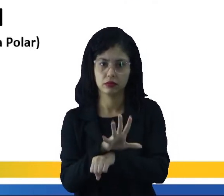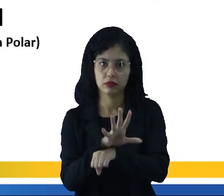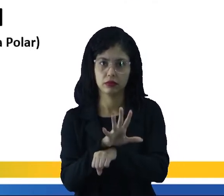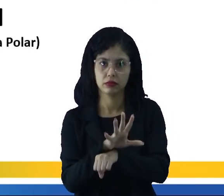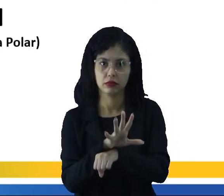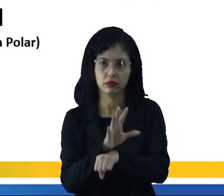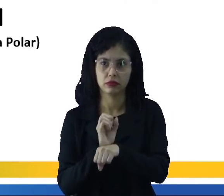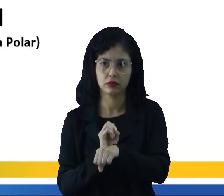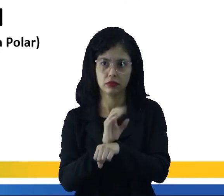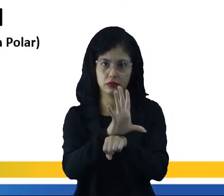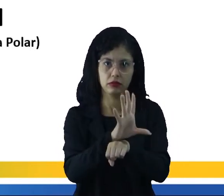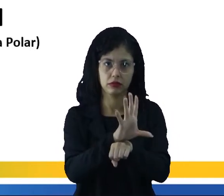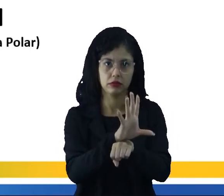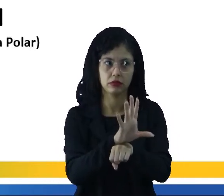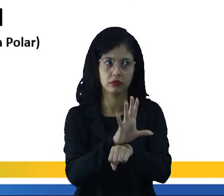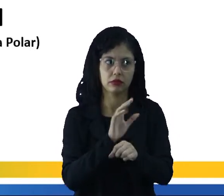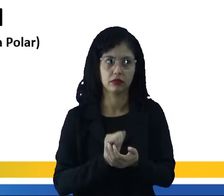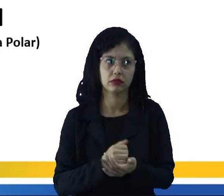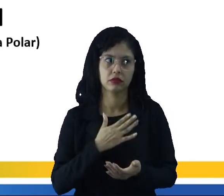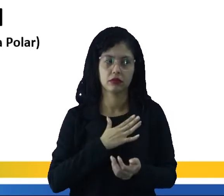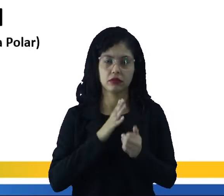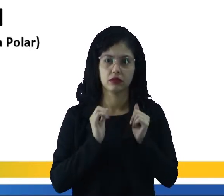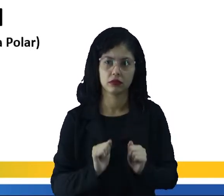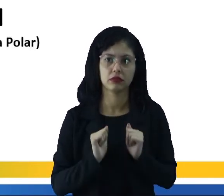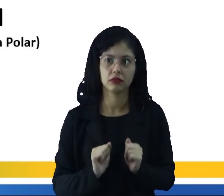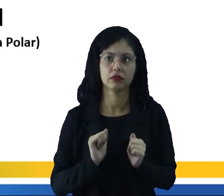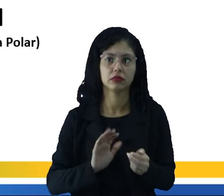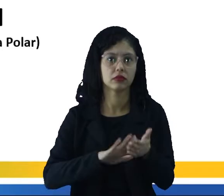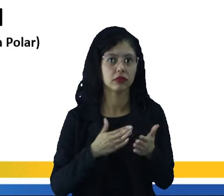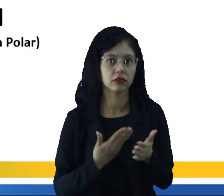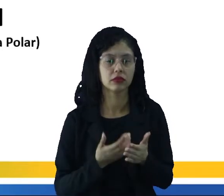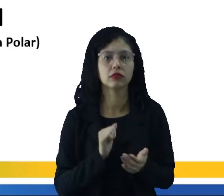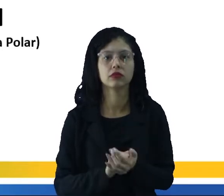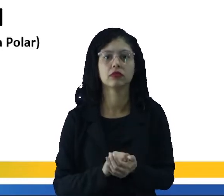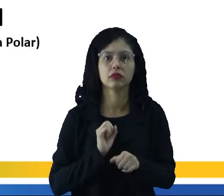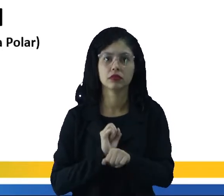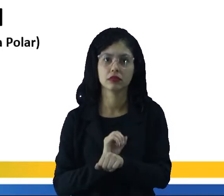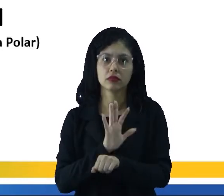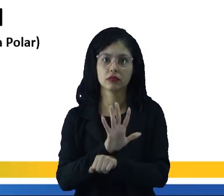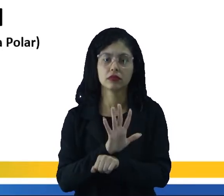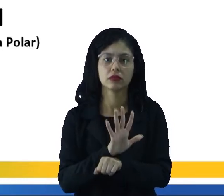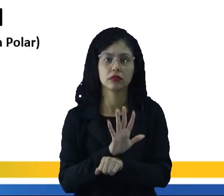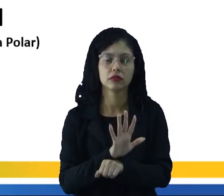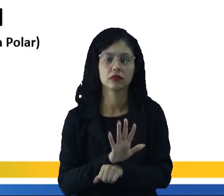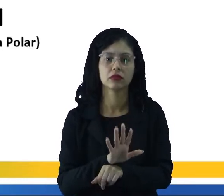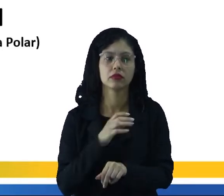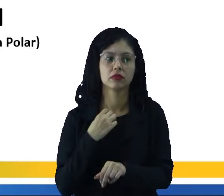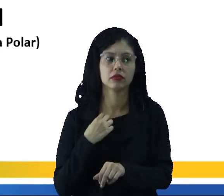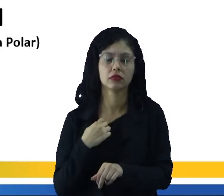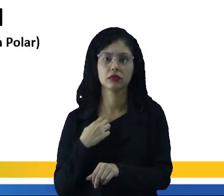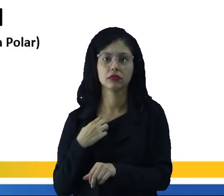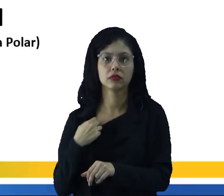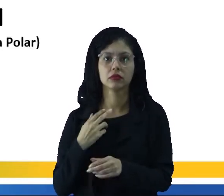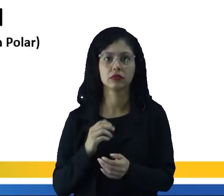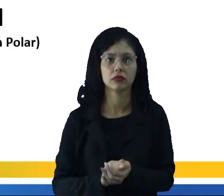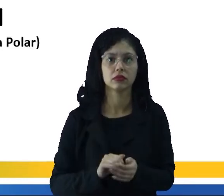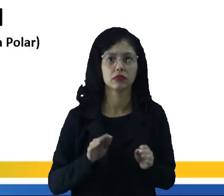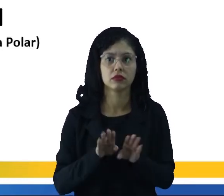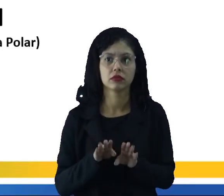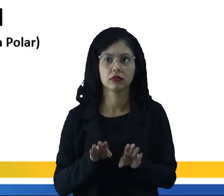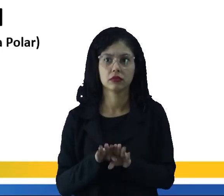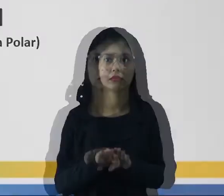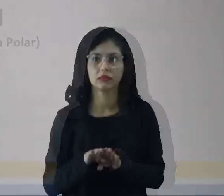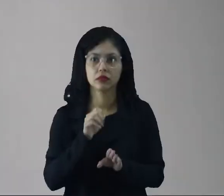estou projetando de imagem para mim poder interpretar? Eu joguei uma imagem na parede, então isso é uma